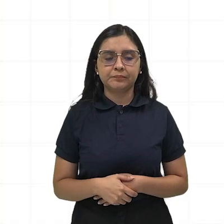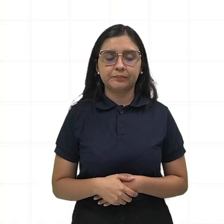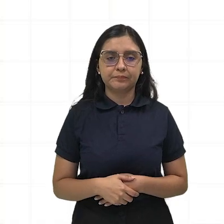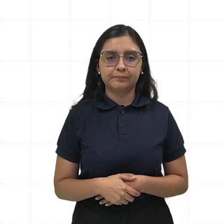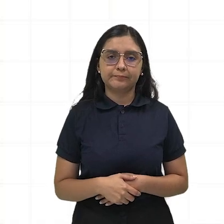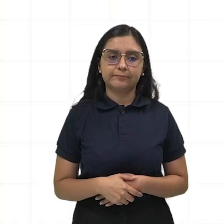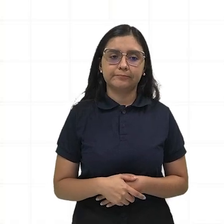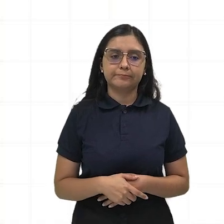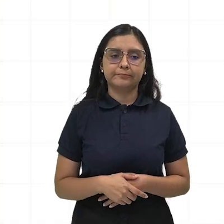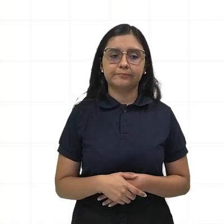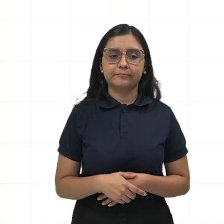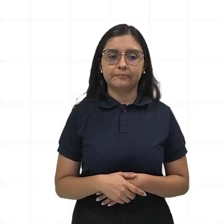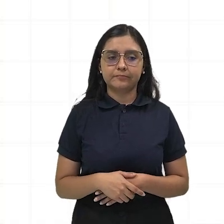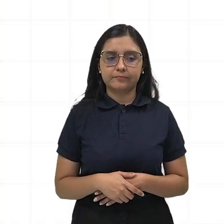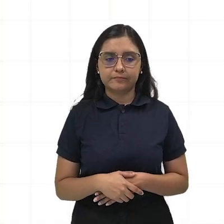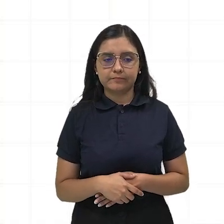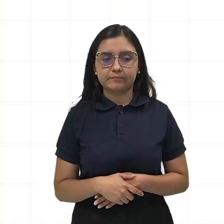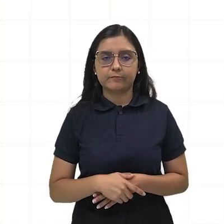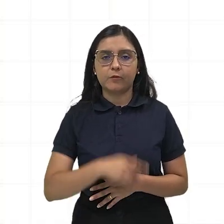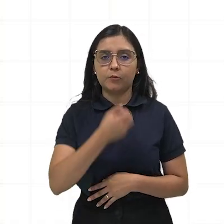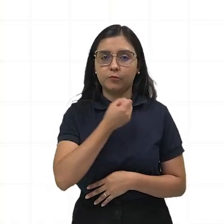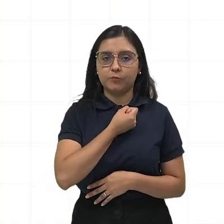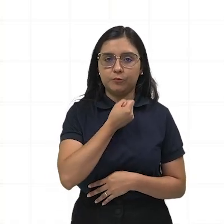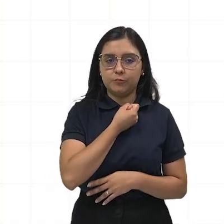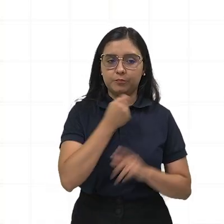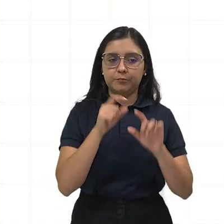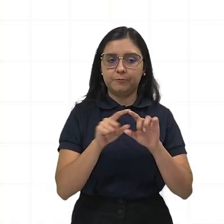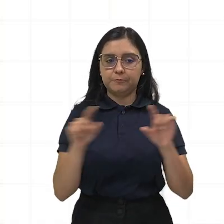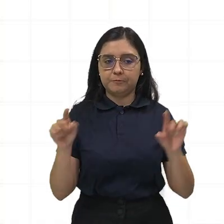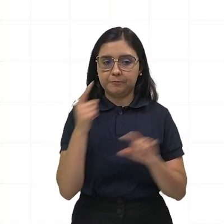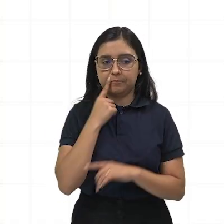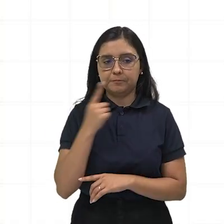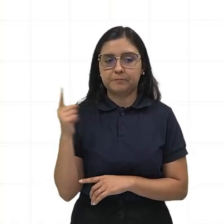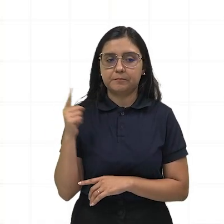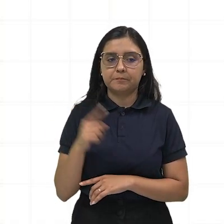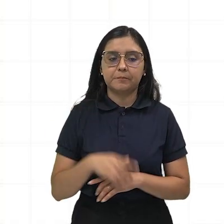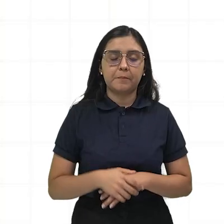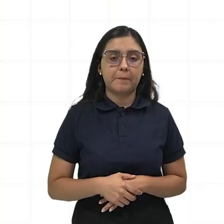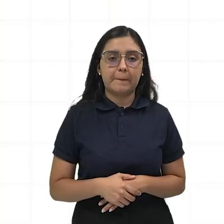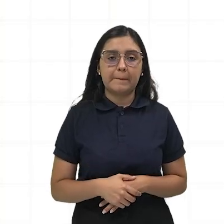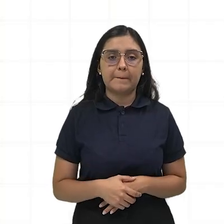Beleza? Então, tá aqui, ó. Aqui o número, né? Ele é,